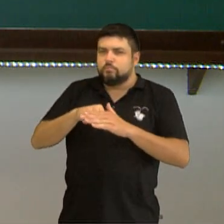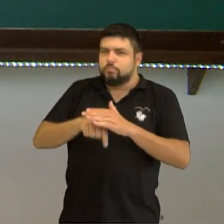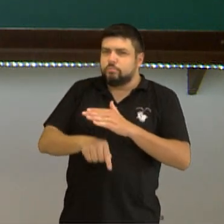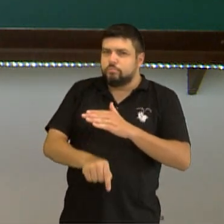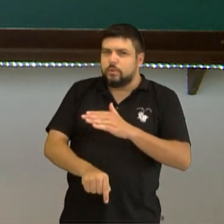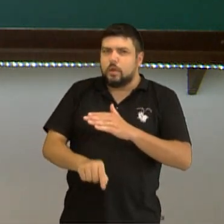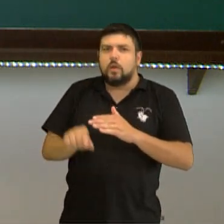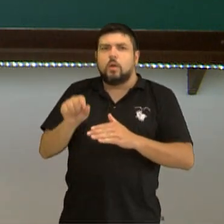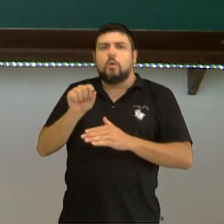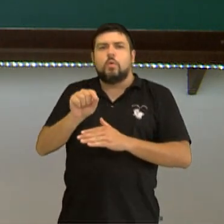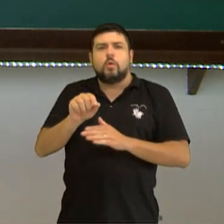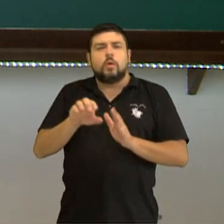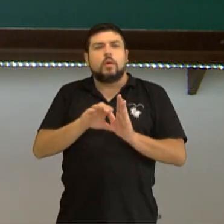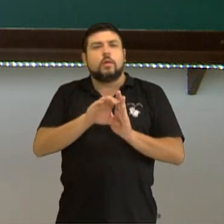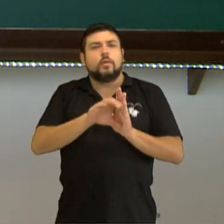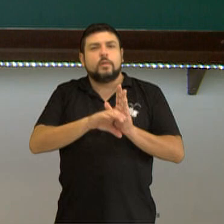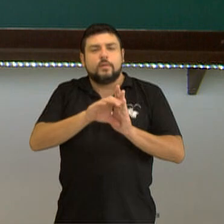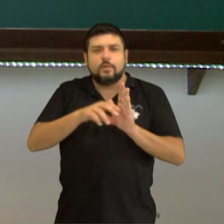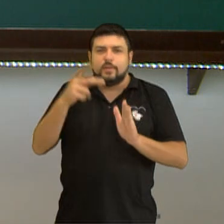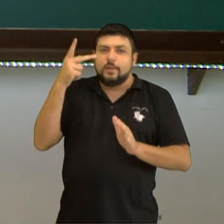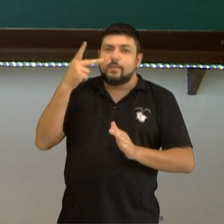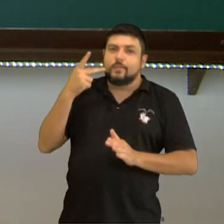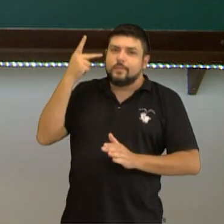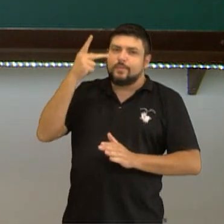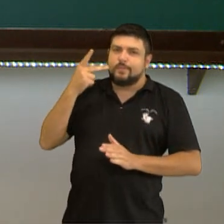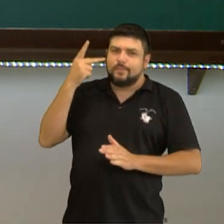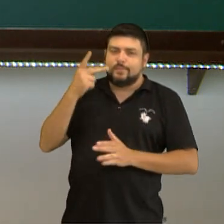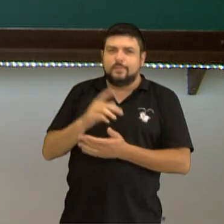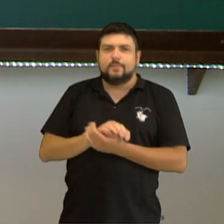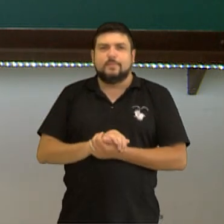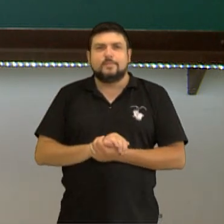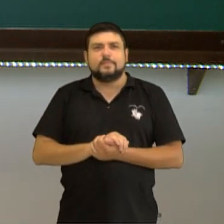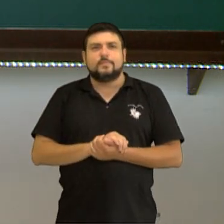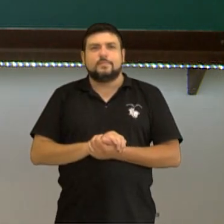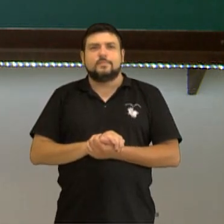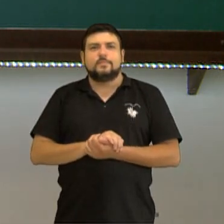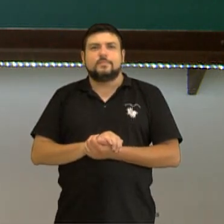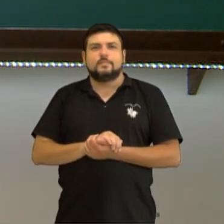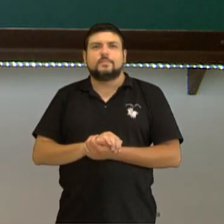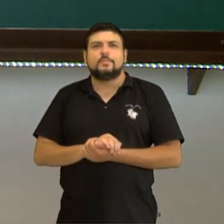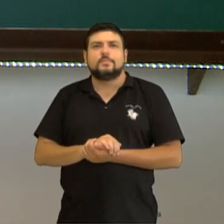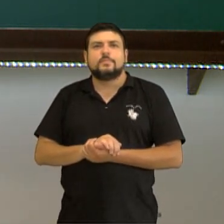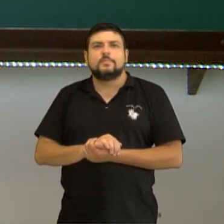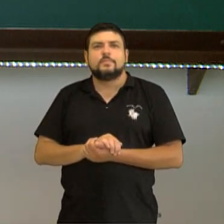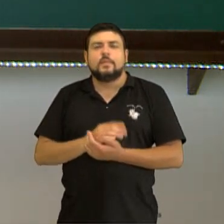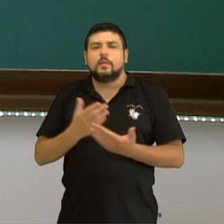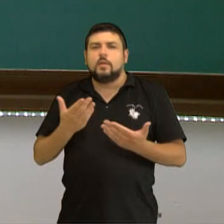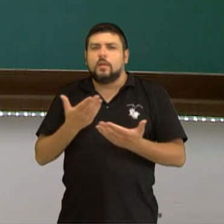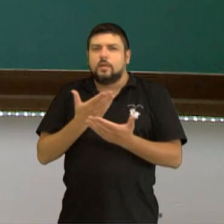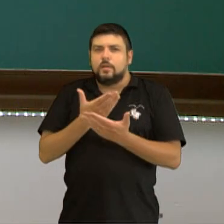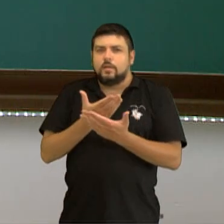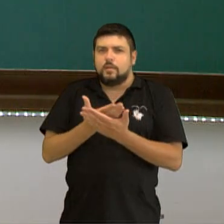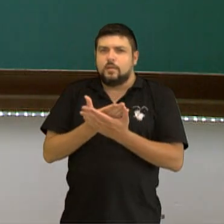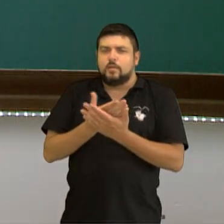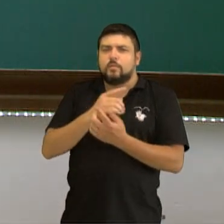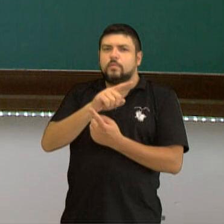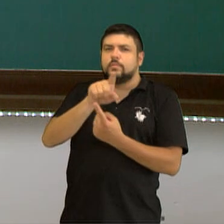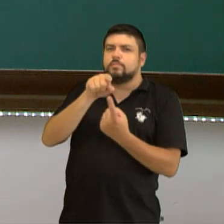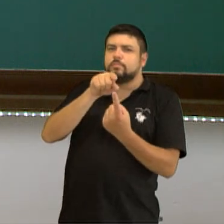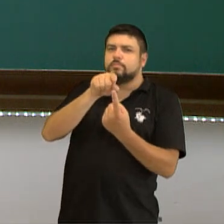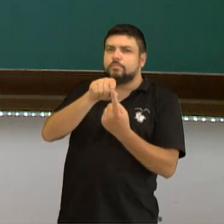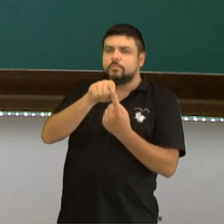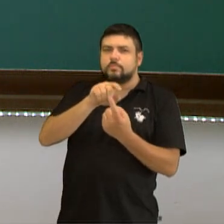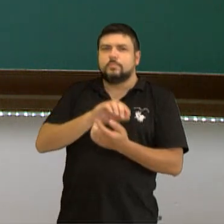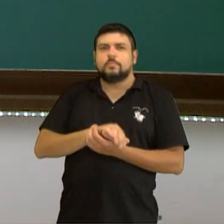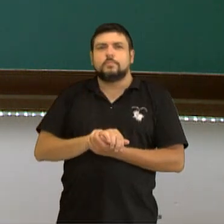conceitos fundamentais de política, tá certo? Vamos lá entender os objetivos da aula nesse primeiro momento.